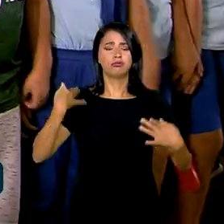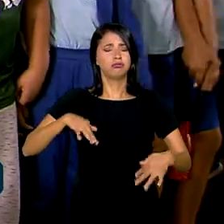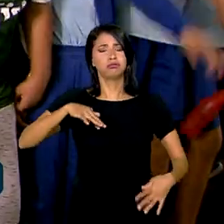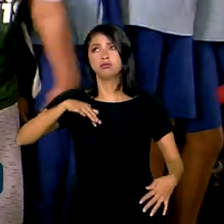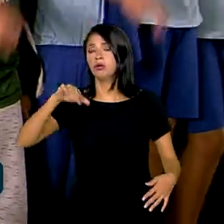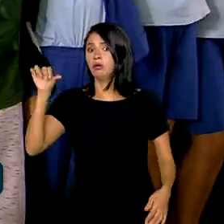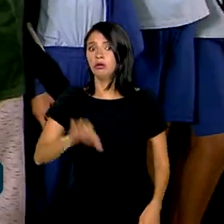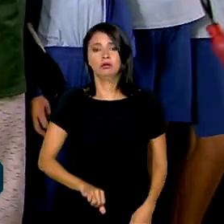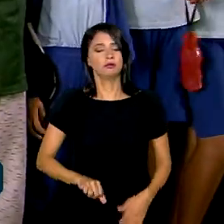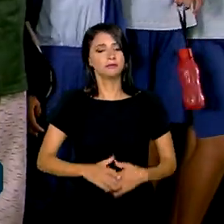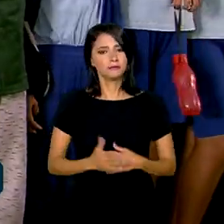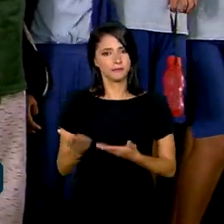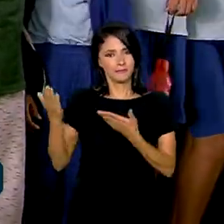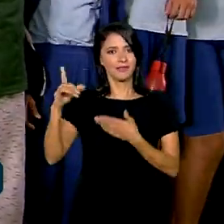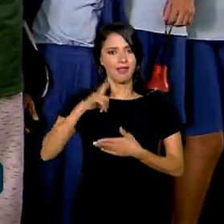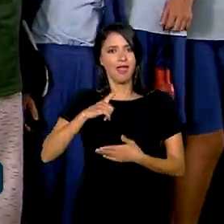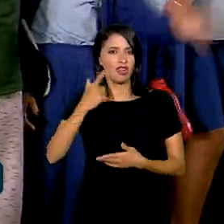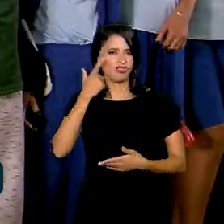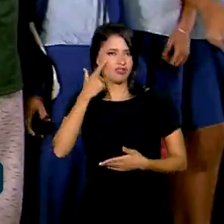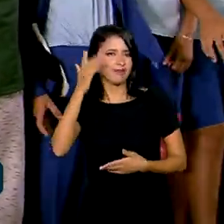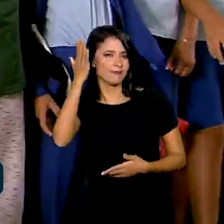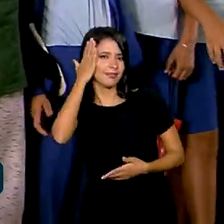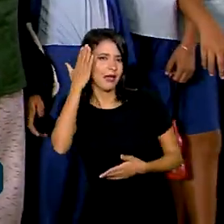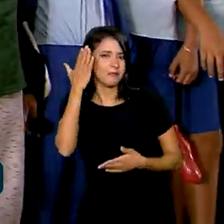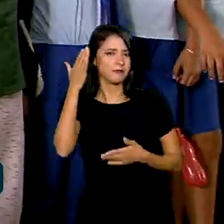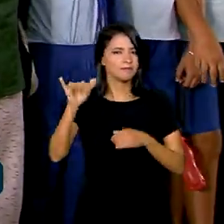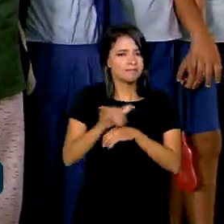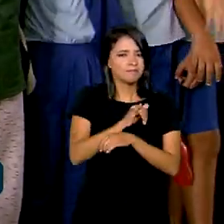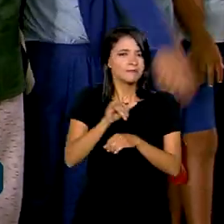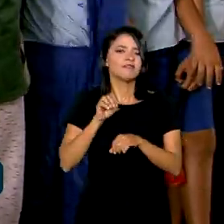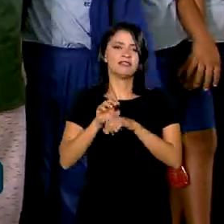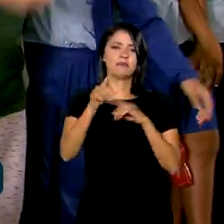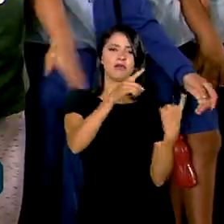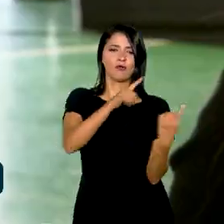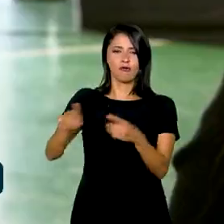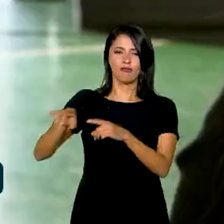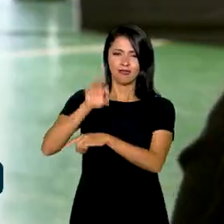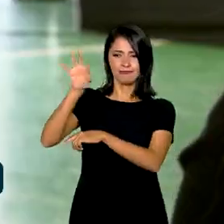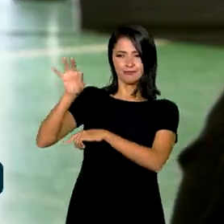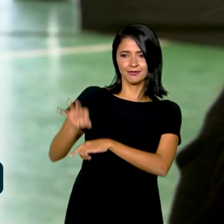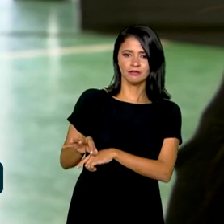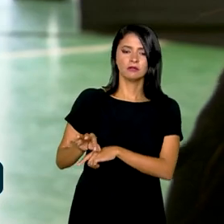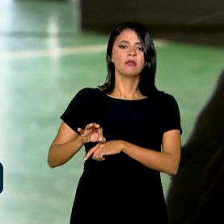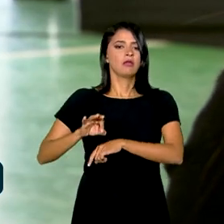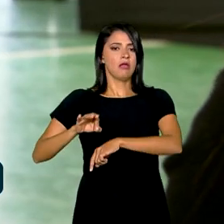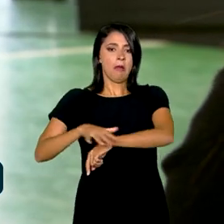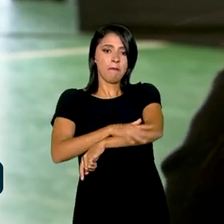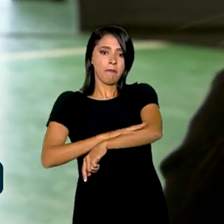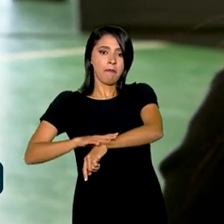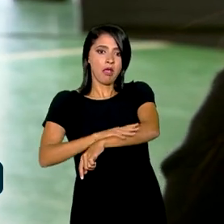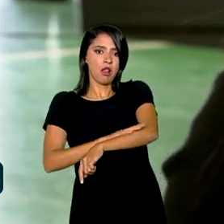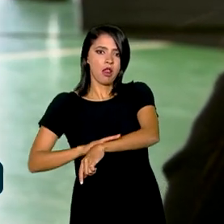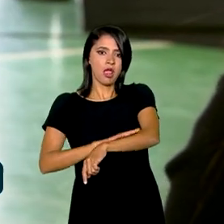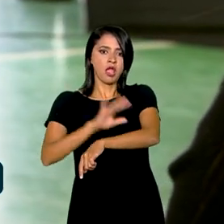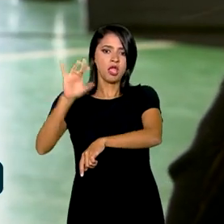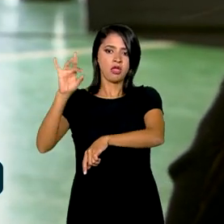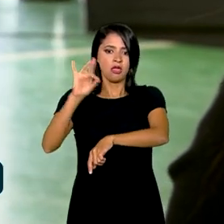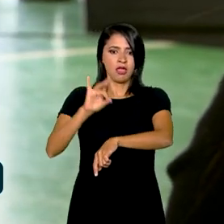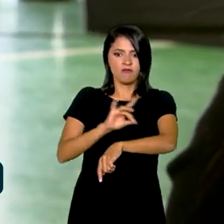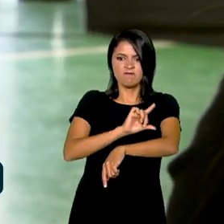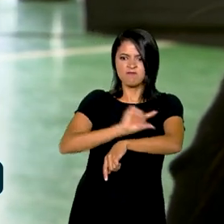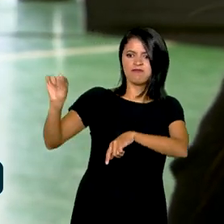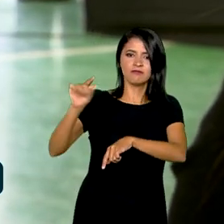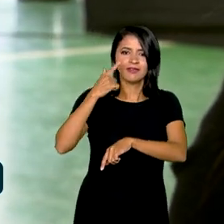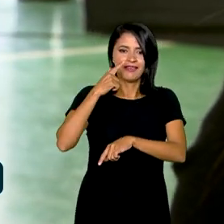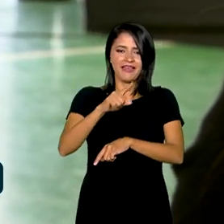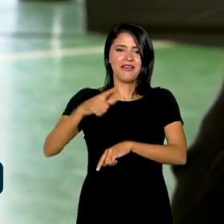horríveis. Por isso, ela tem na ponta da língua o que fazer para combater o mosquito. Passar muito repelente, tomar vacina e